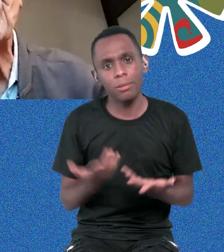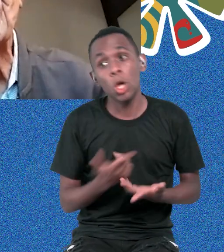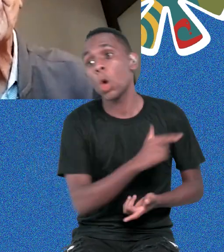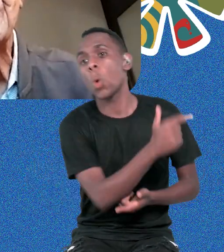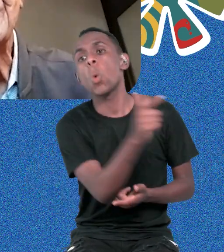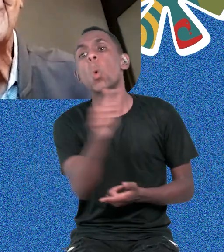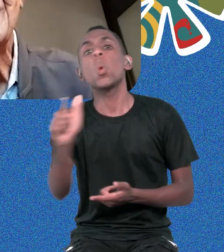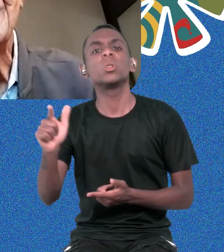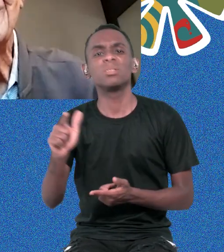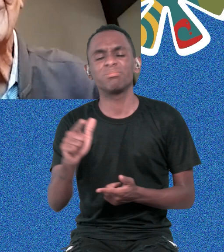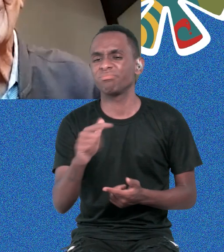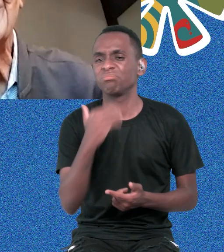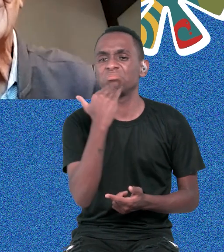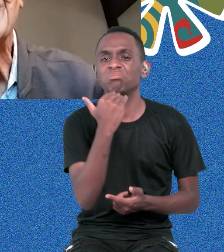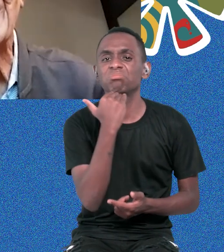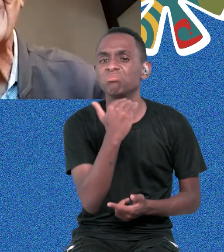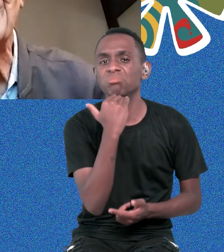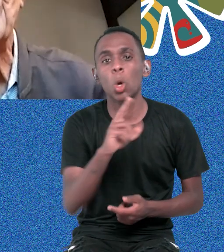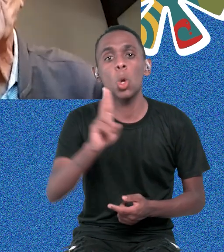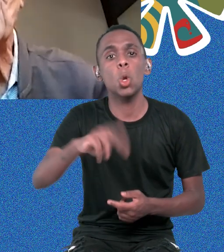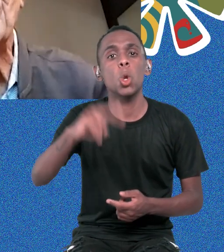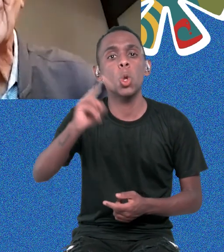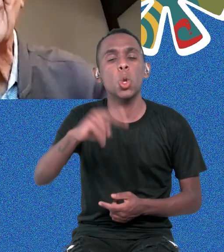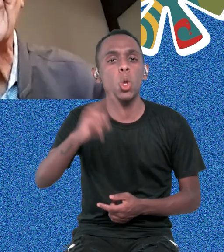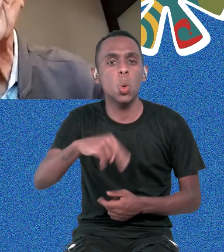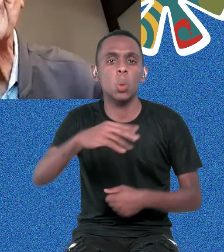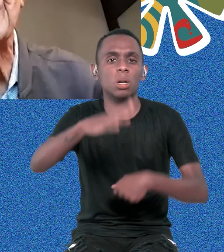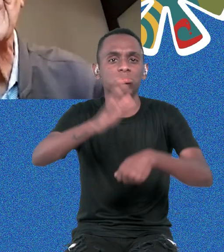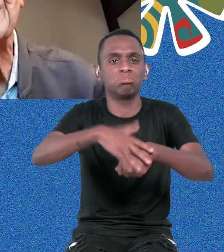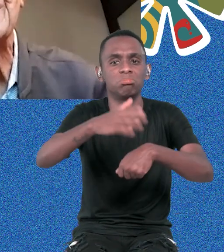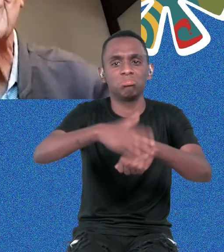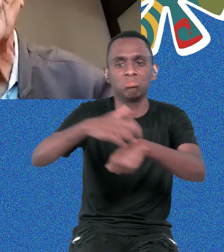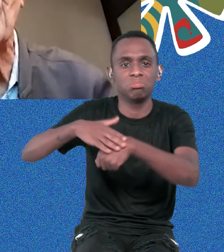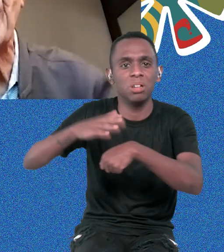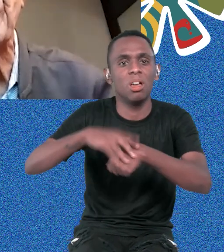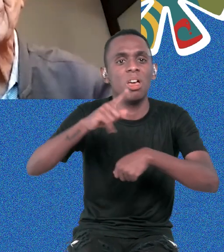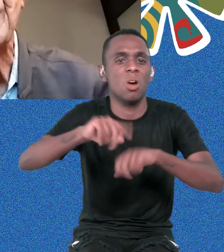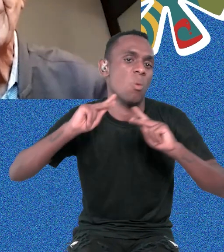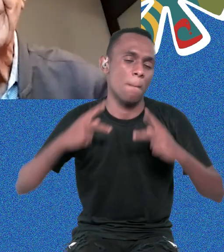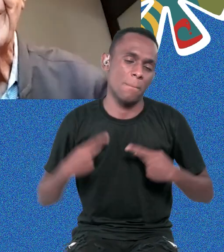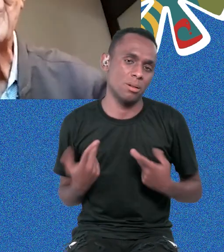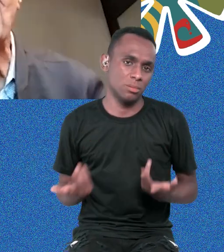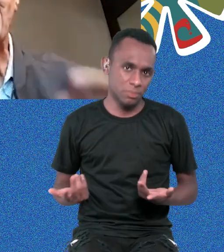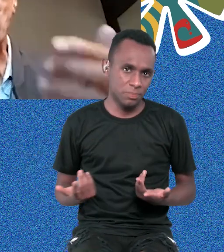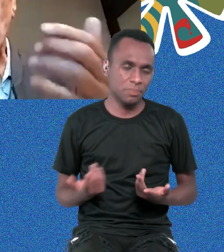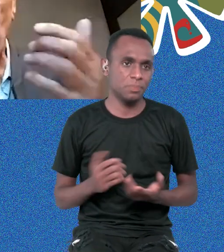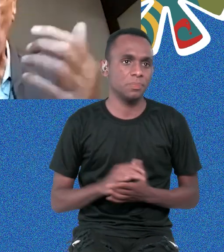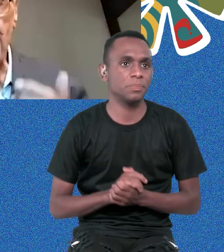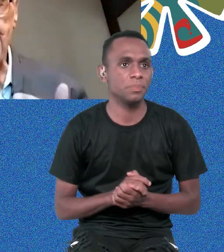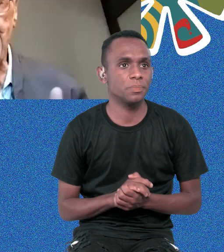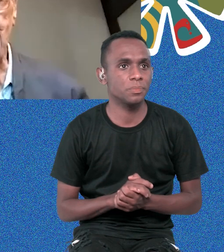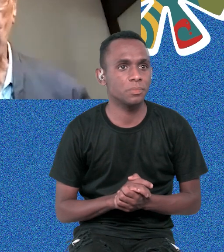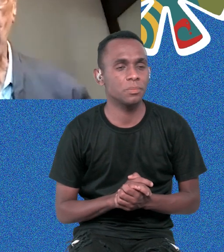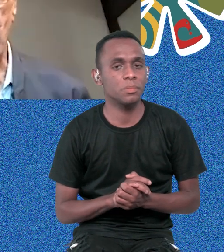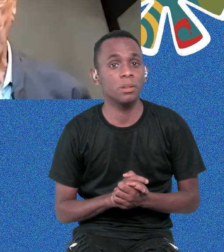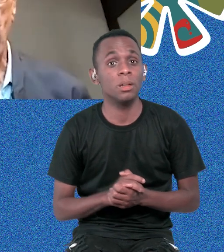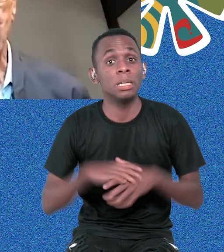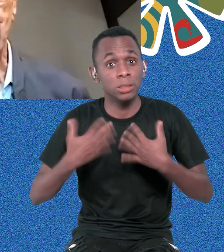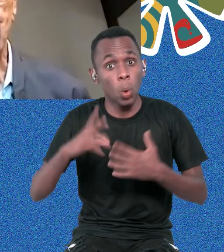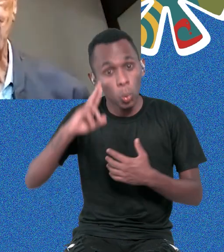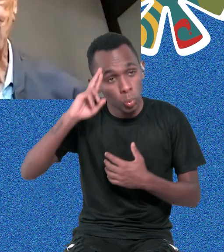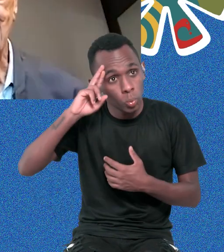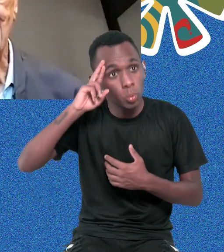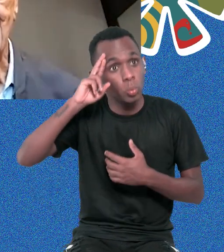E os outros nem serão nunca reconhecidos como humanos. Então, o que eu coloco neste Os livro? donos